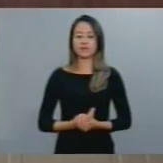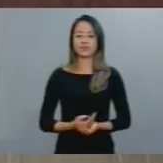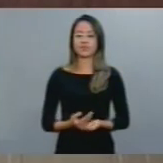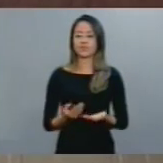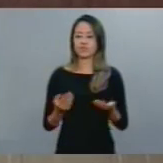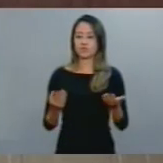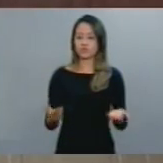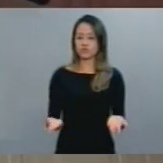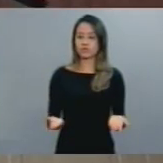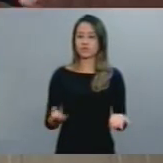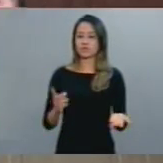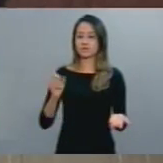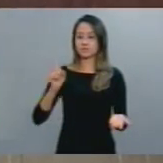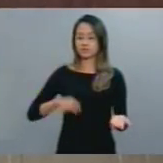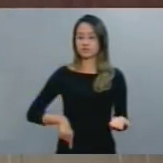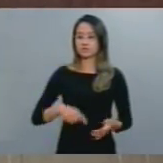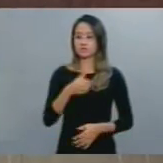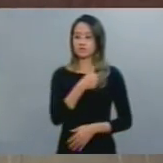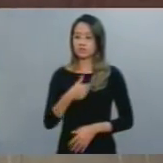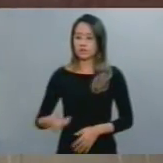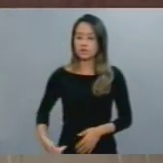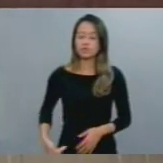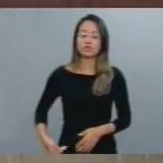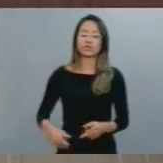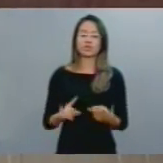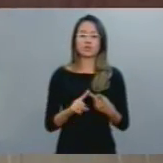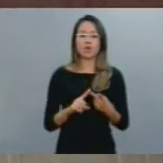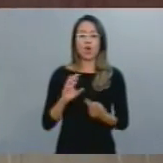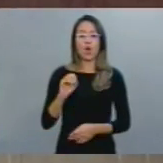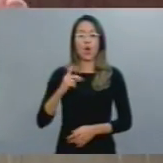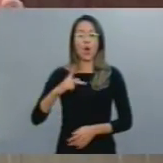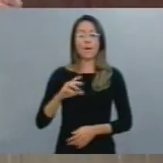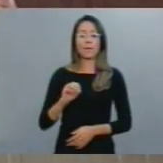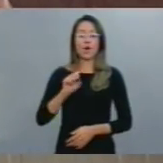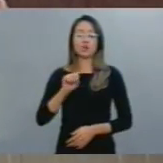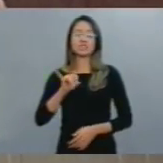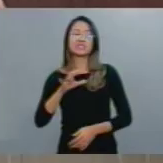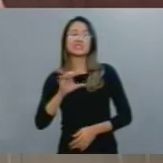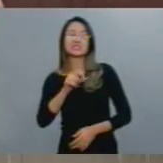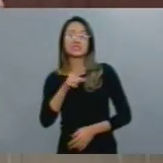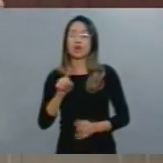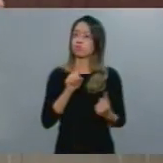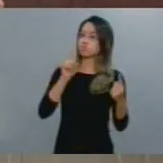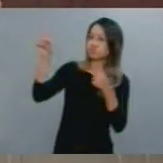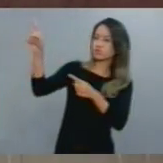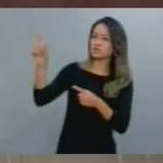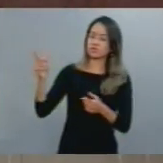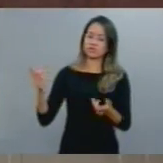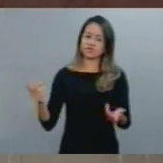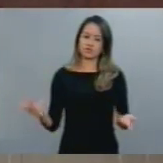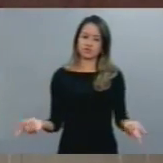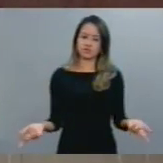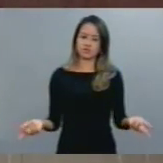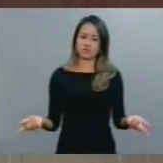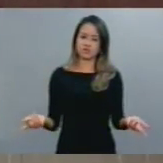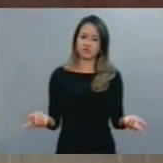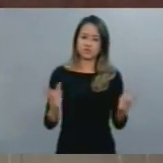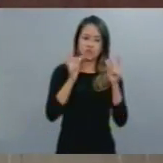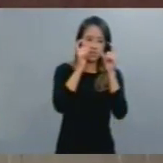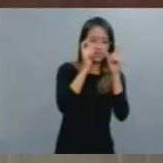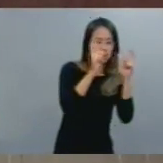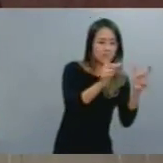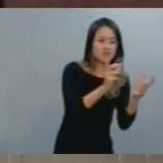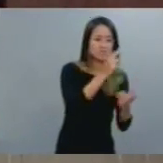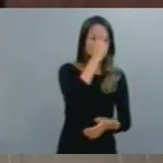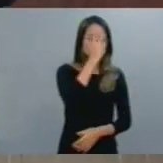seja aprisionado pelo governismo e nem pela oposição conservadora, que não esteja vinculado às corporações midiáticas e nem aos interesses